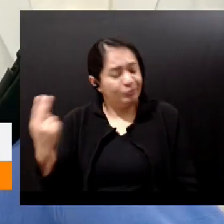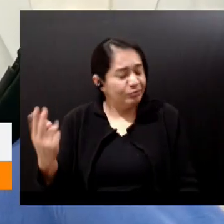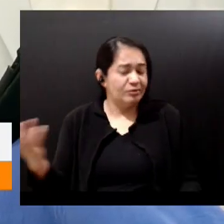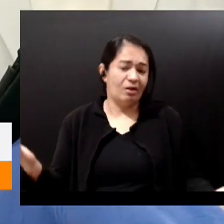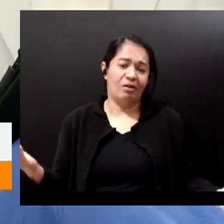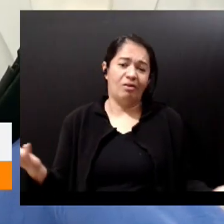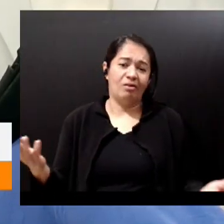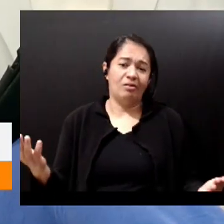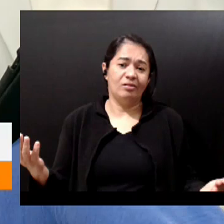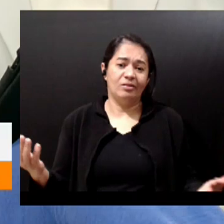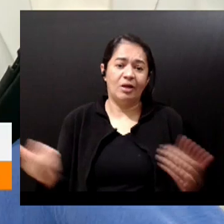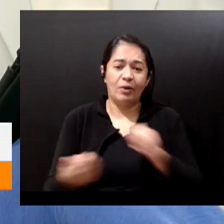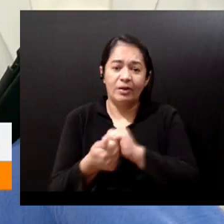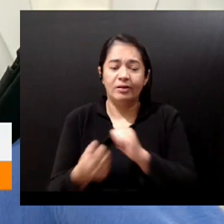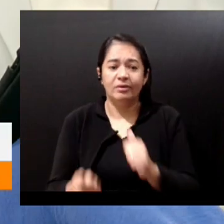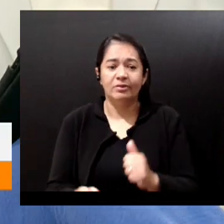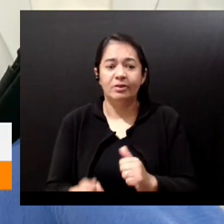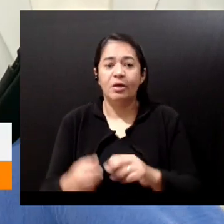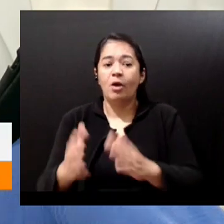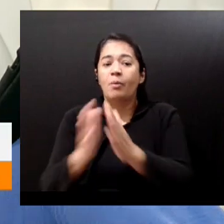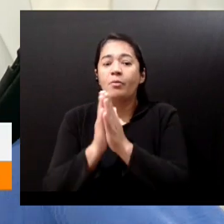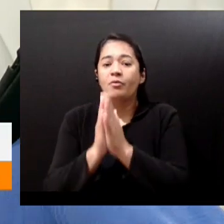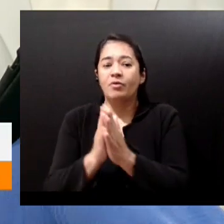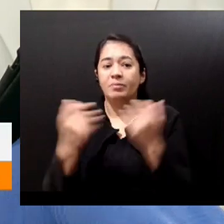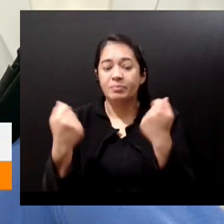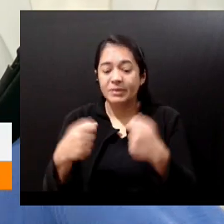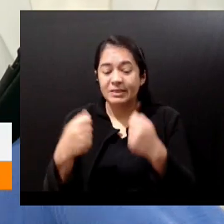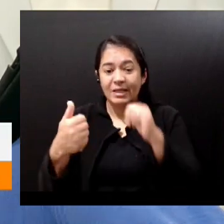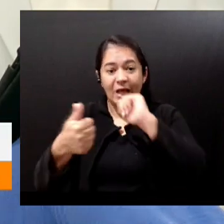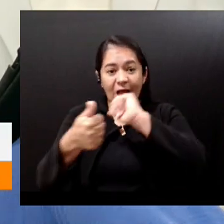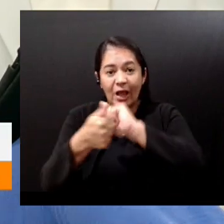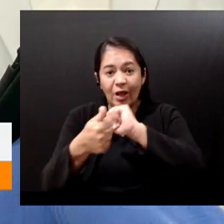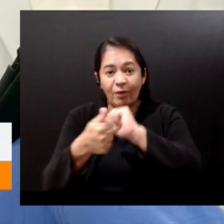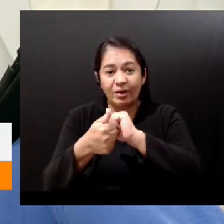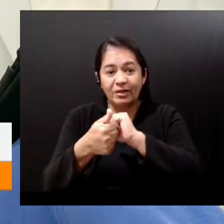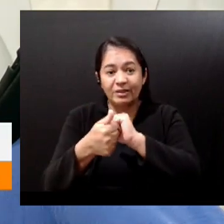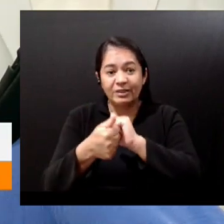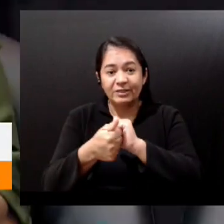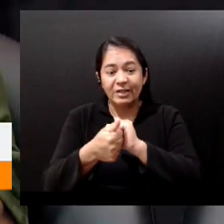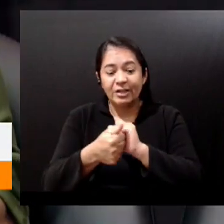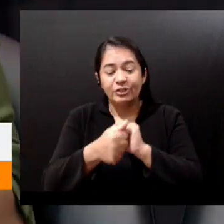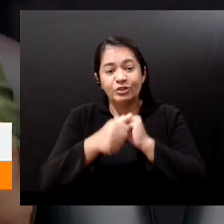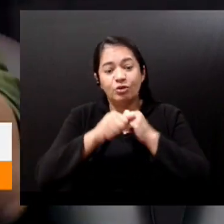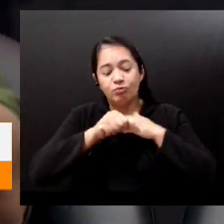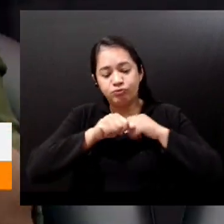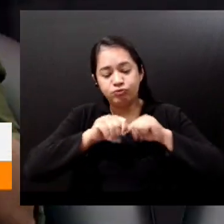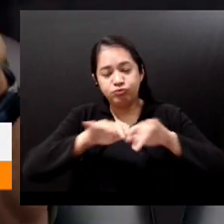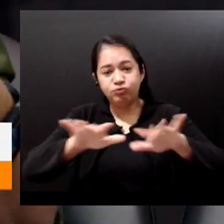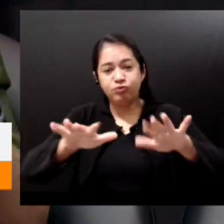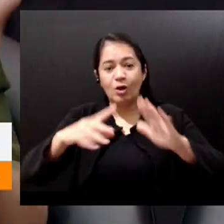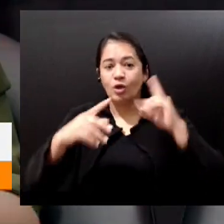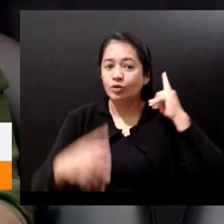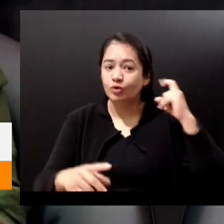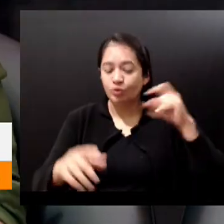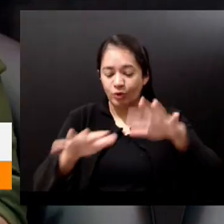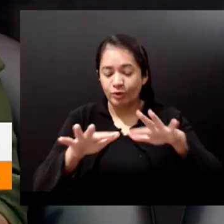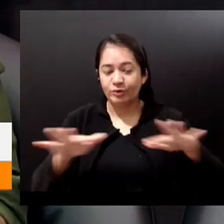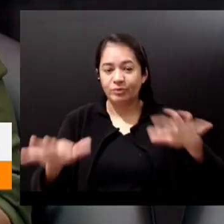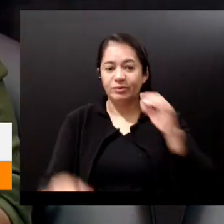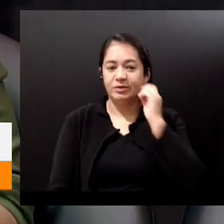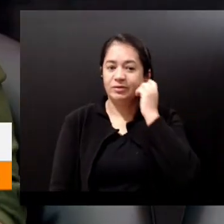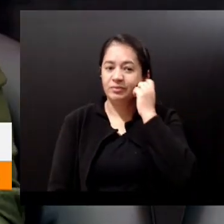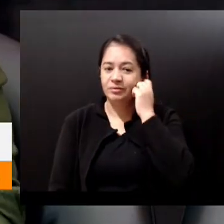falar da música, inclusive deve se falar da qualidade da projeção dessa música no ambiente, que também é uma coisa muito importante, né? E aí isso pode gerar mais raiva